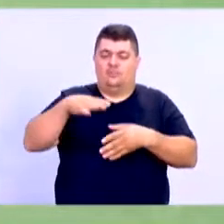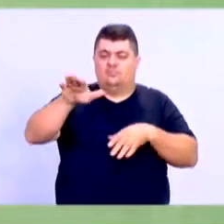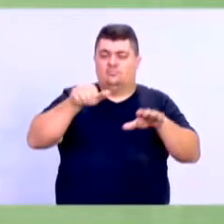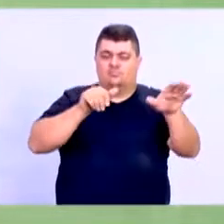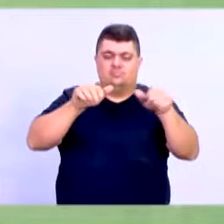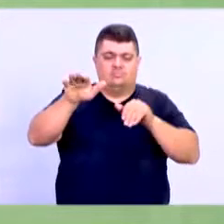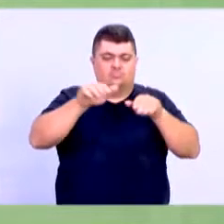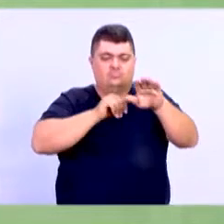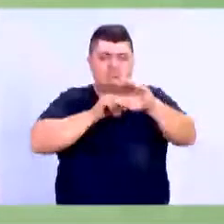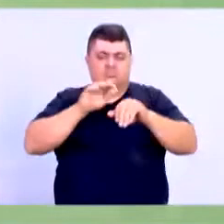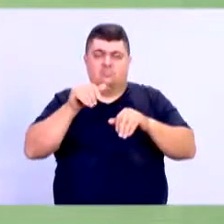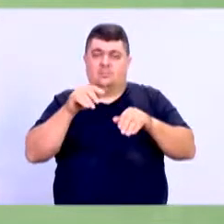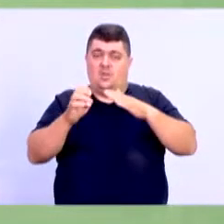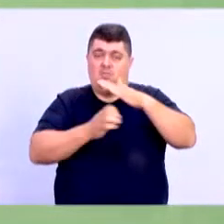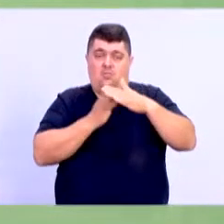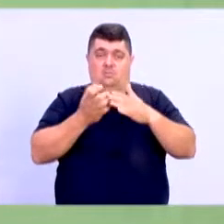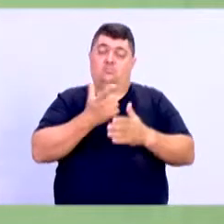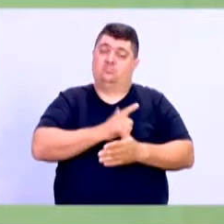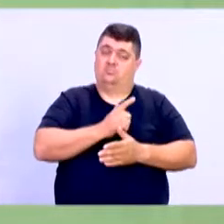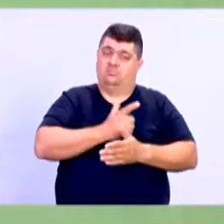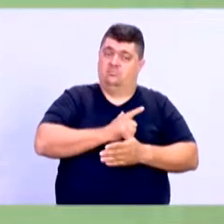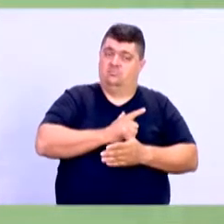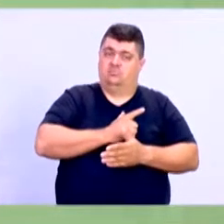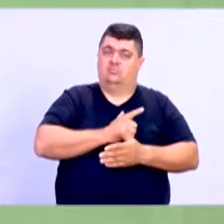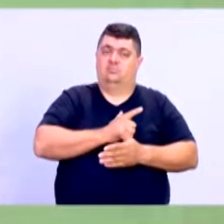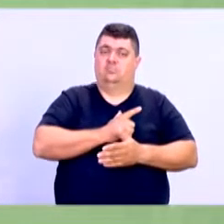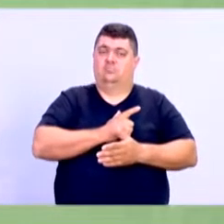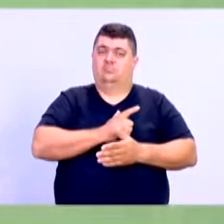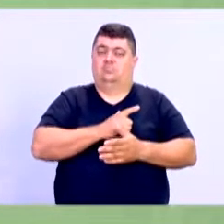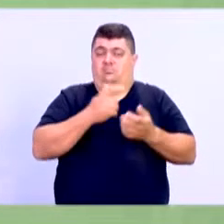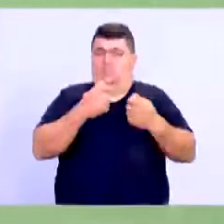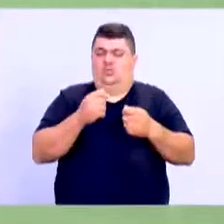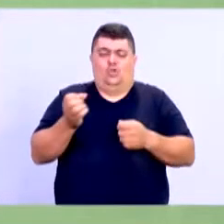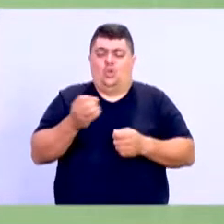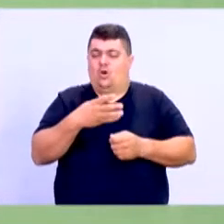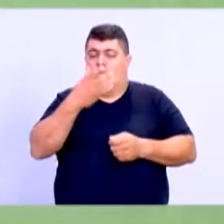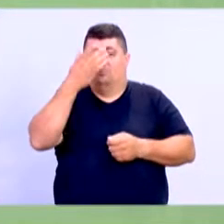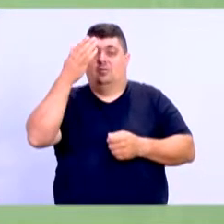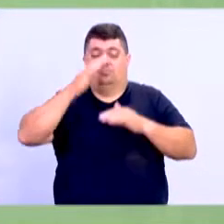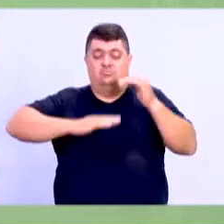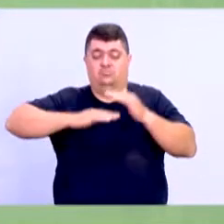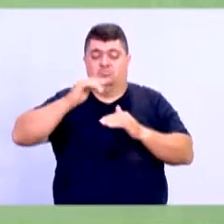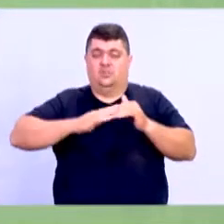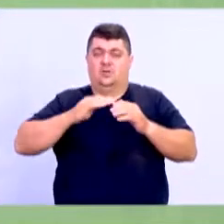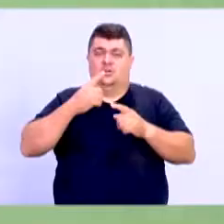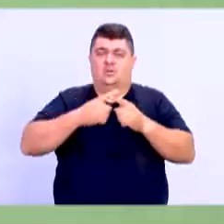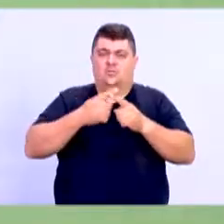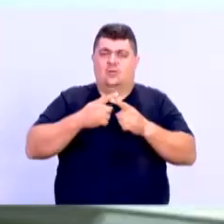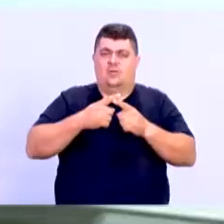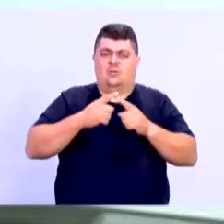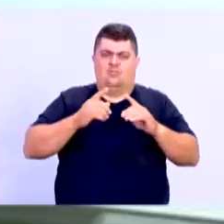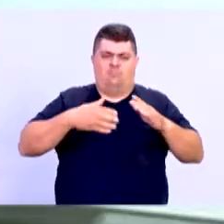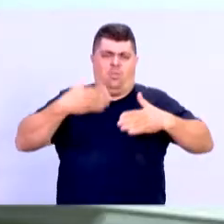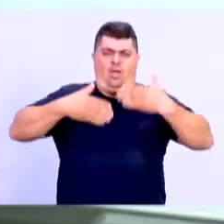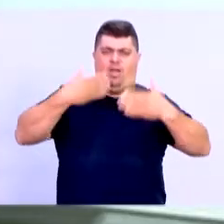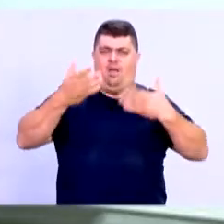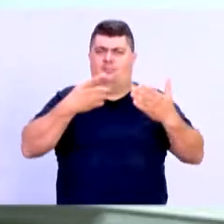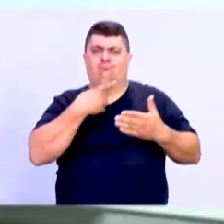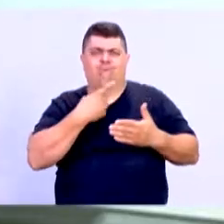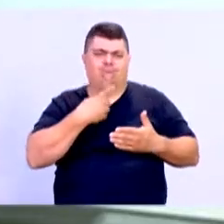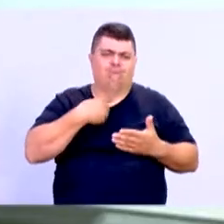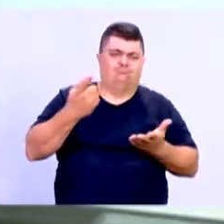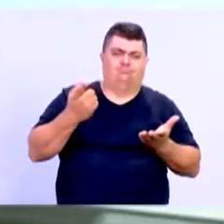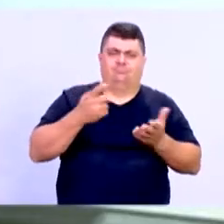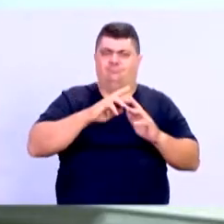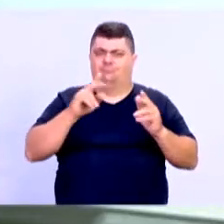As organizações, a todo momento, precisam de novas pessoas para entrar, para dar sangue novo. Enfim,